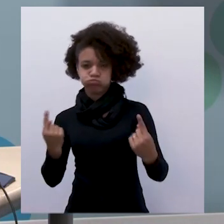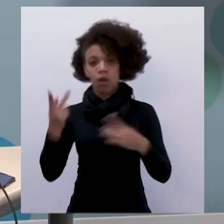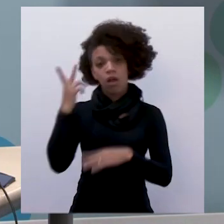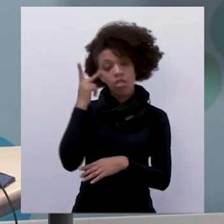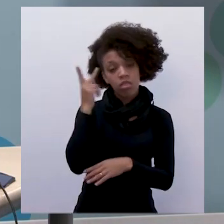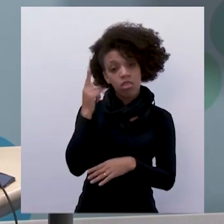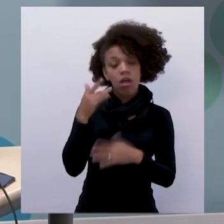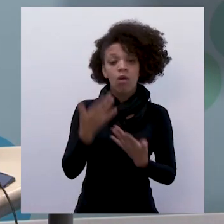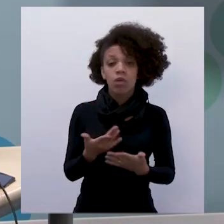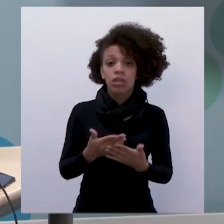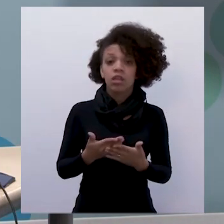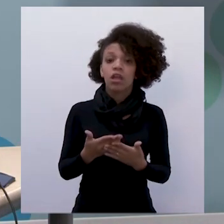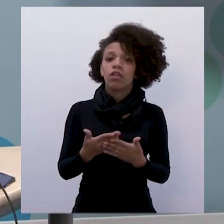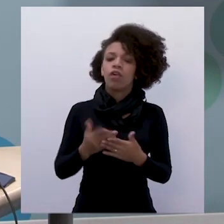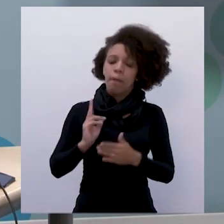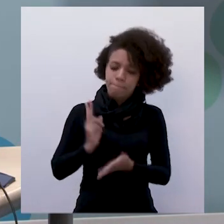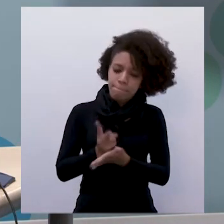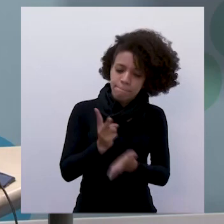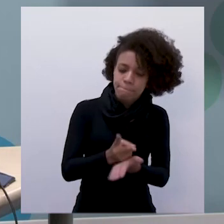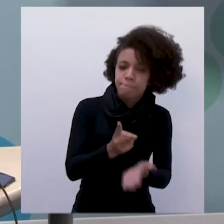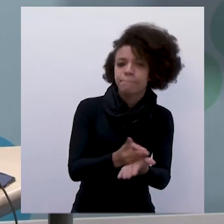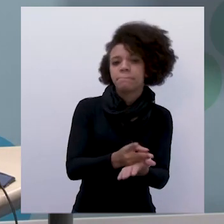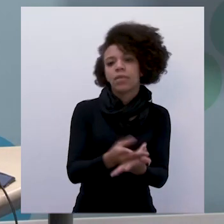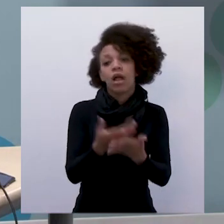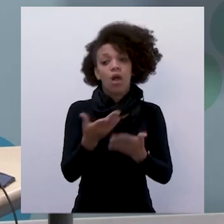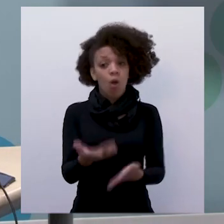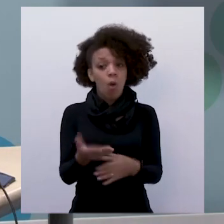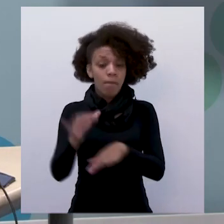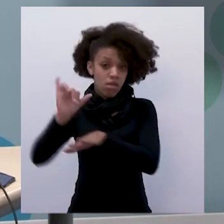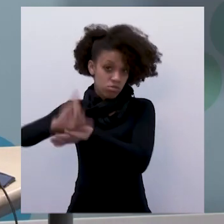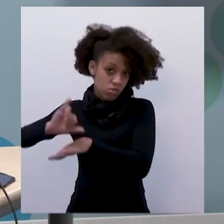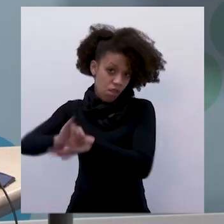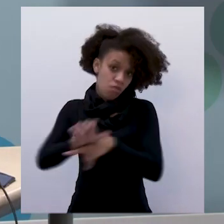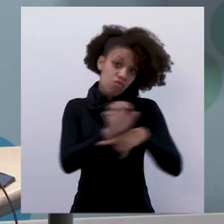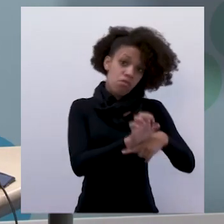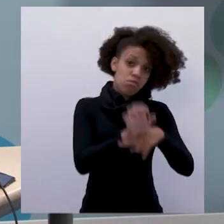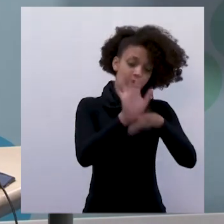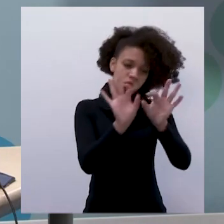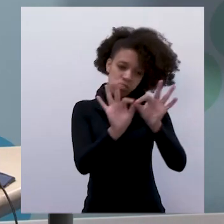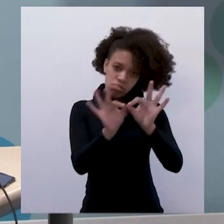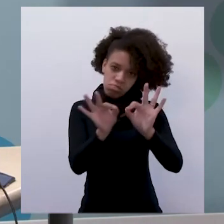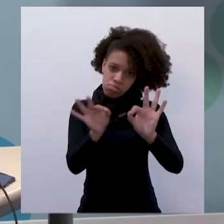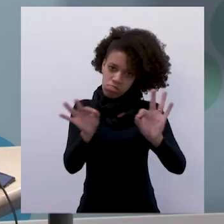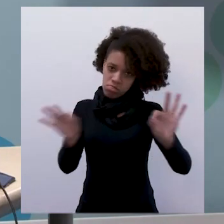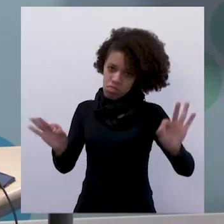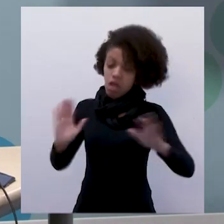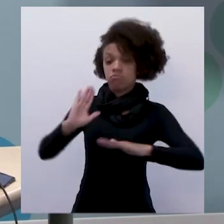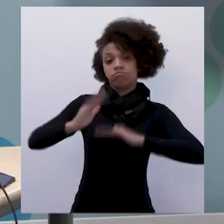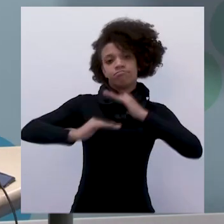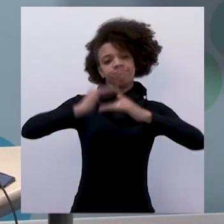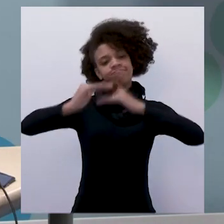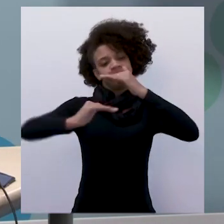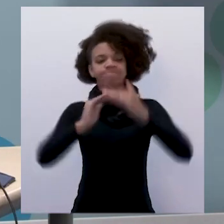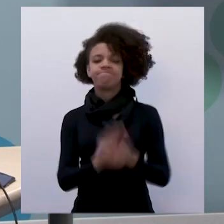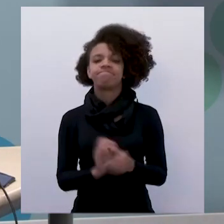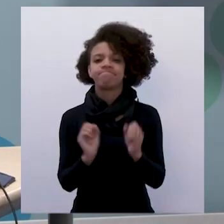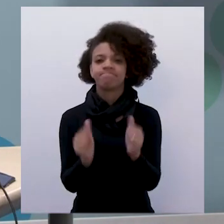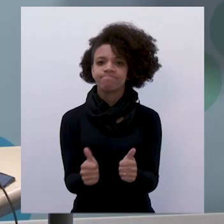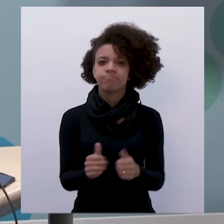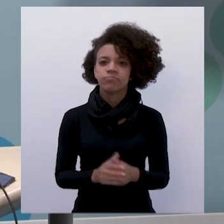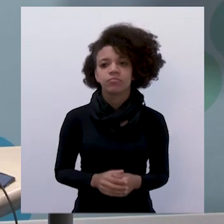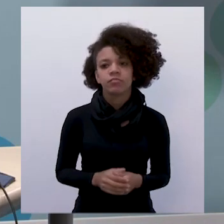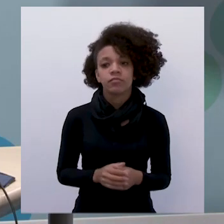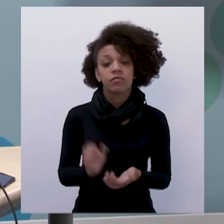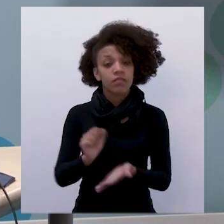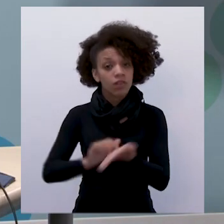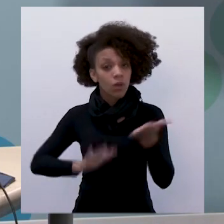que foi se perpetuando conforme essas cidades e estado foram se desenvolvendo. Certo? Vamos para mais